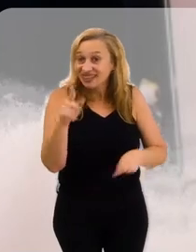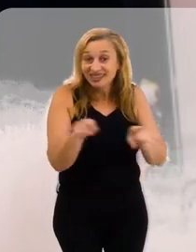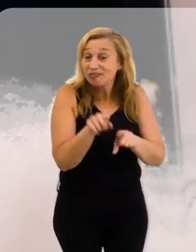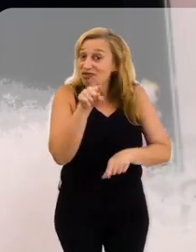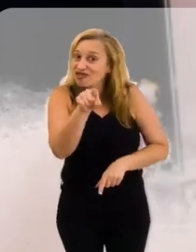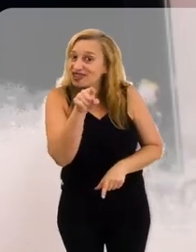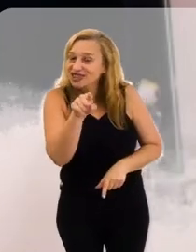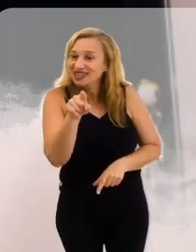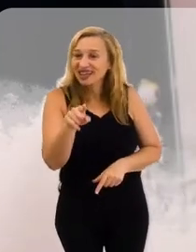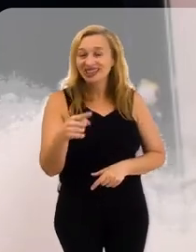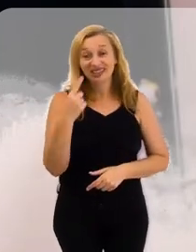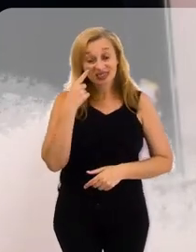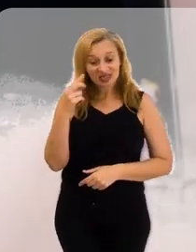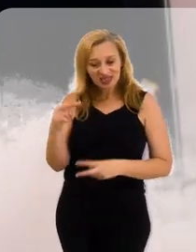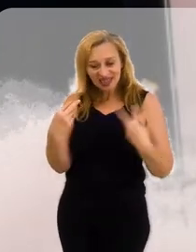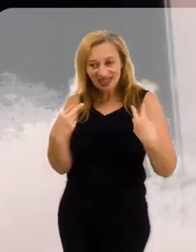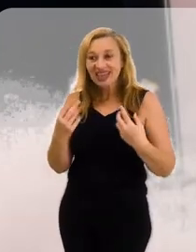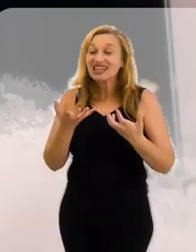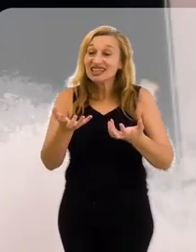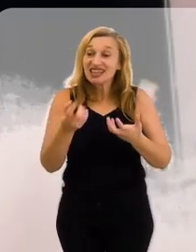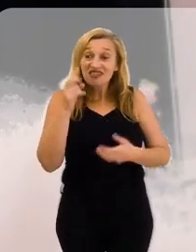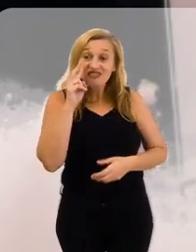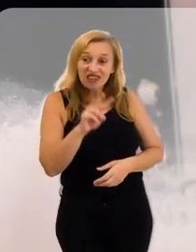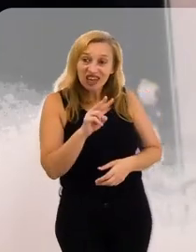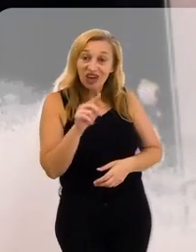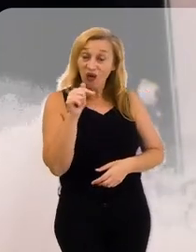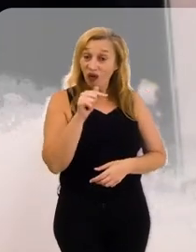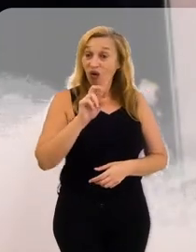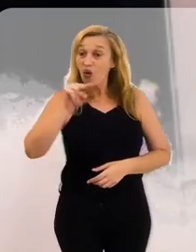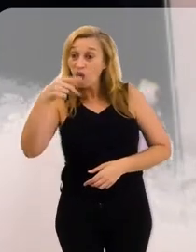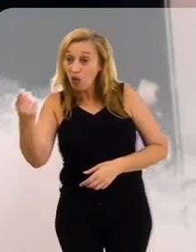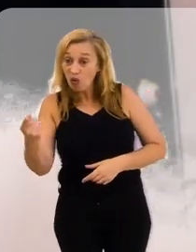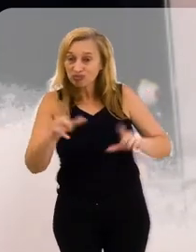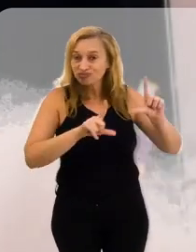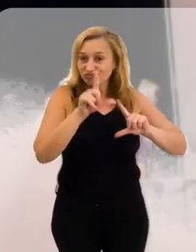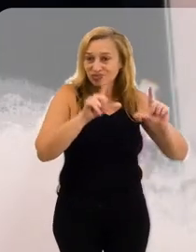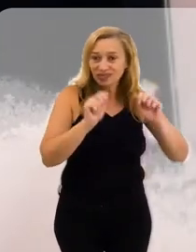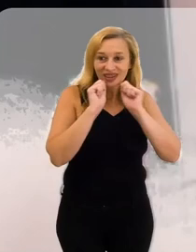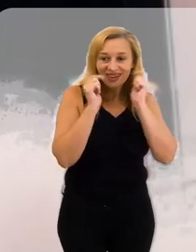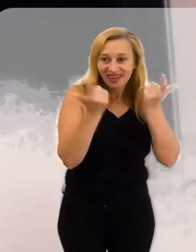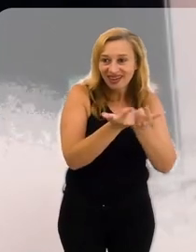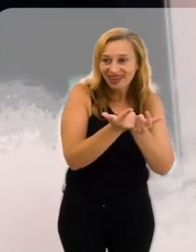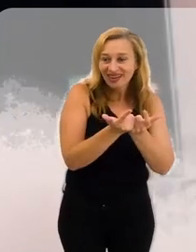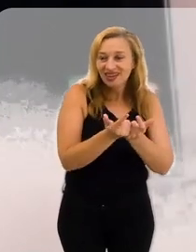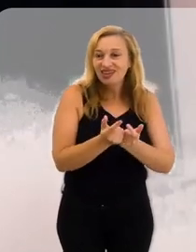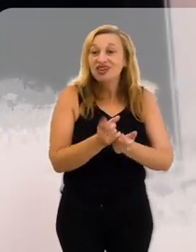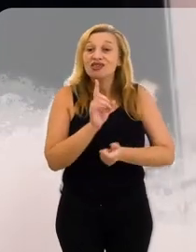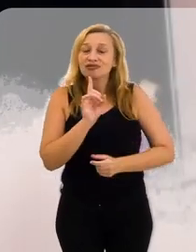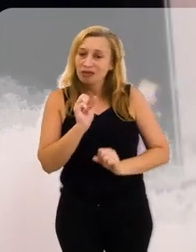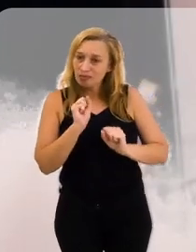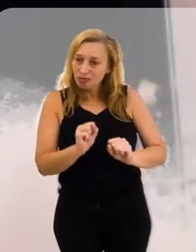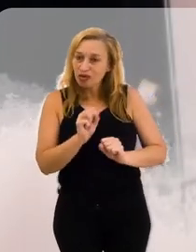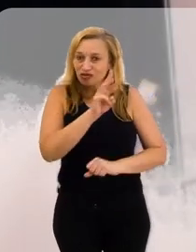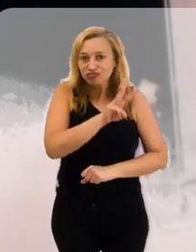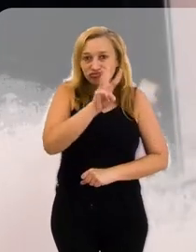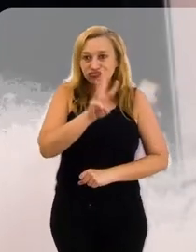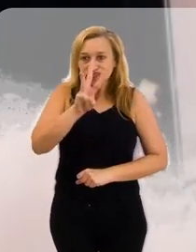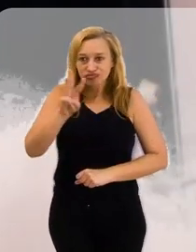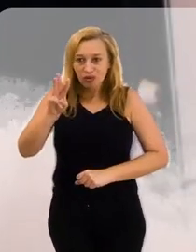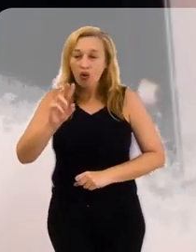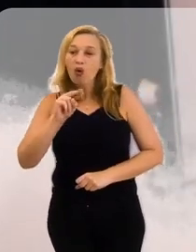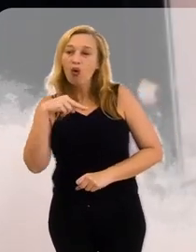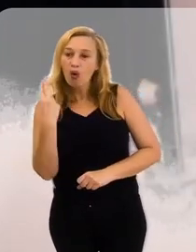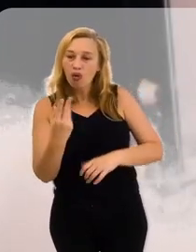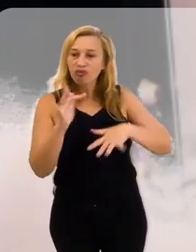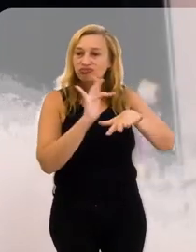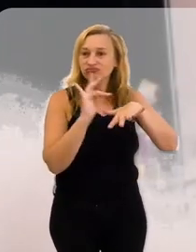Agradeço também a você está nos assistindo se quiser rever este o outro programa da TV alerj você pode acessar o